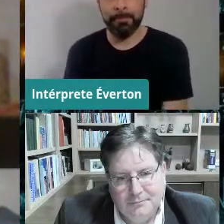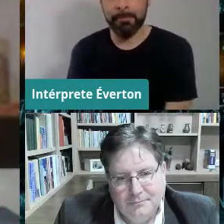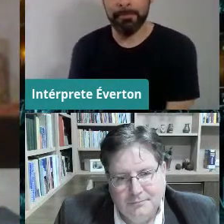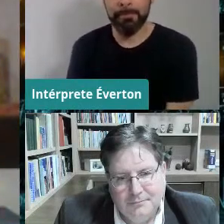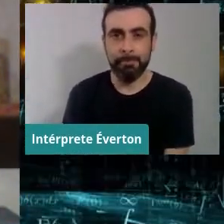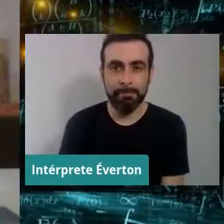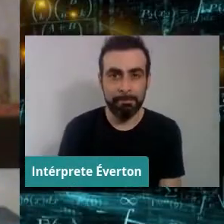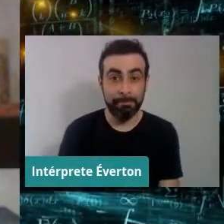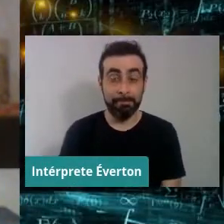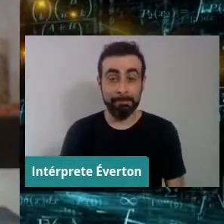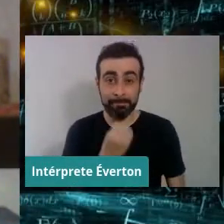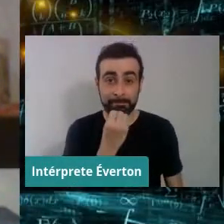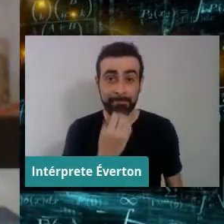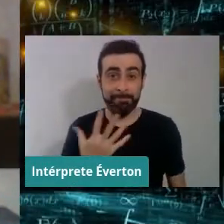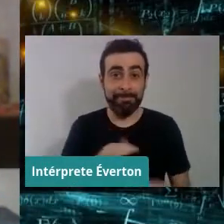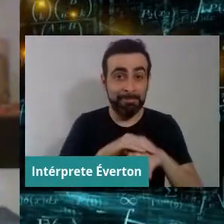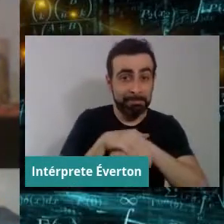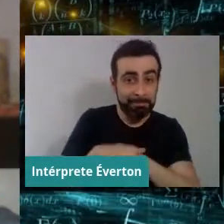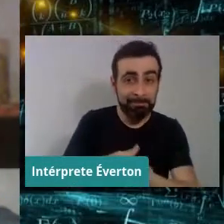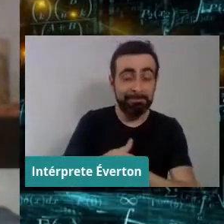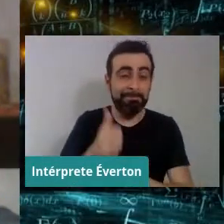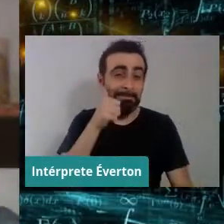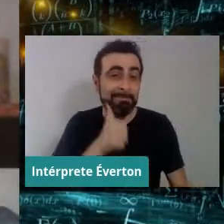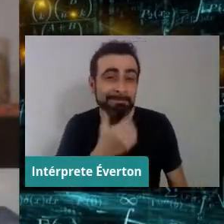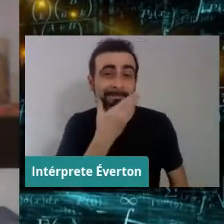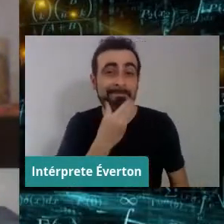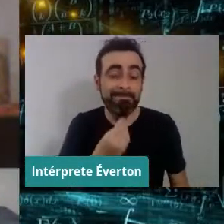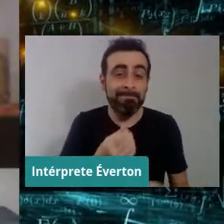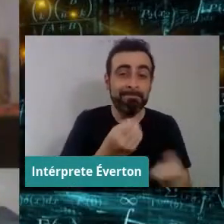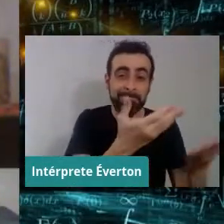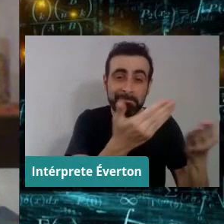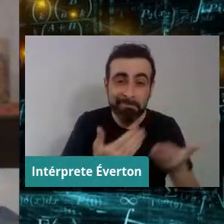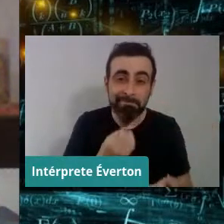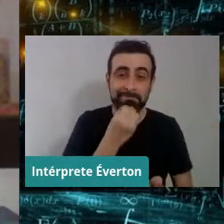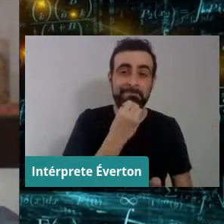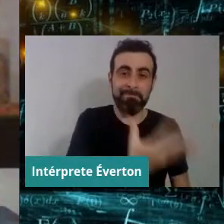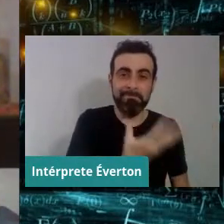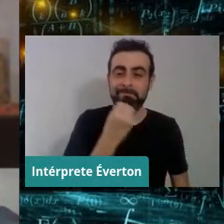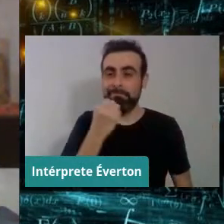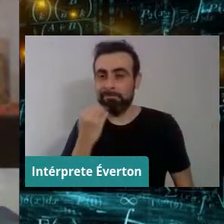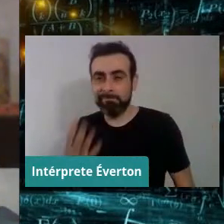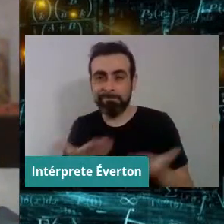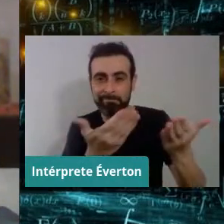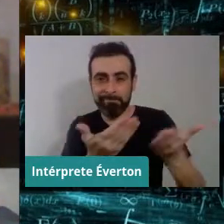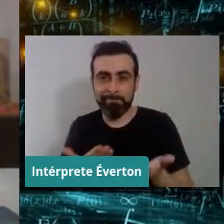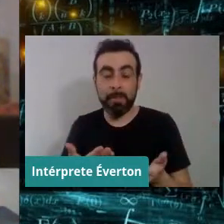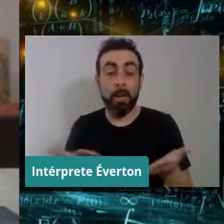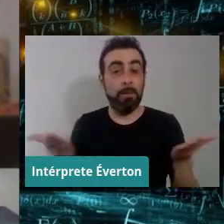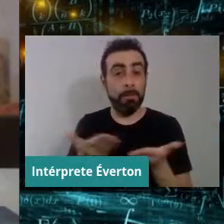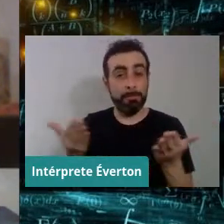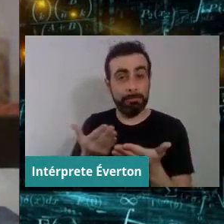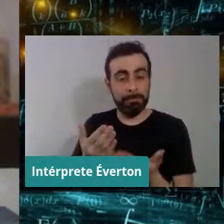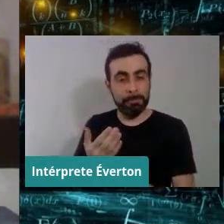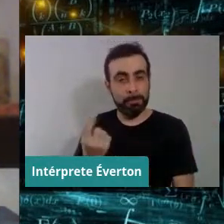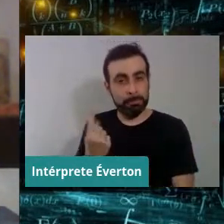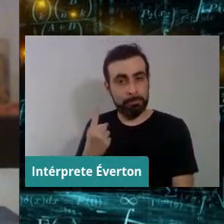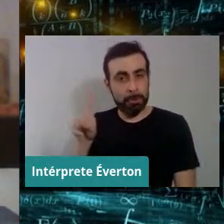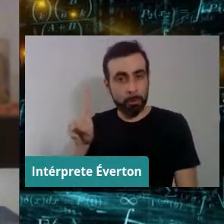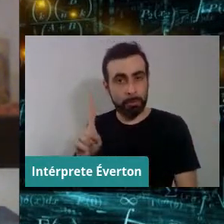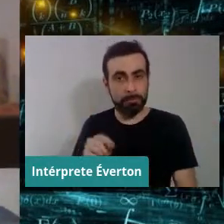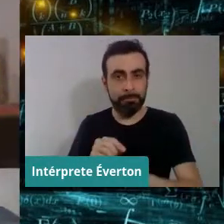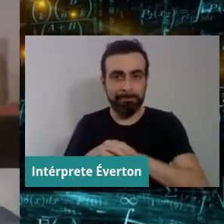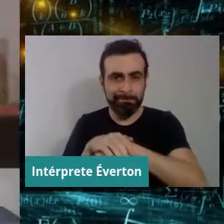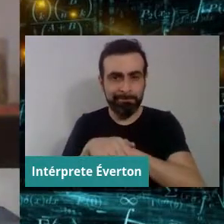Boa noite a todos, a todas. Sejam bem-vindos à última noite da